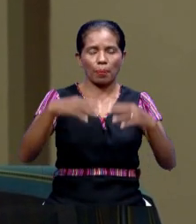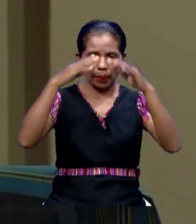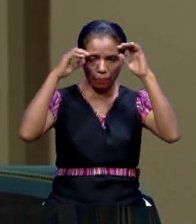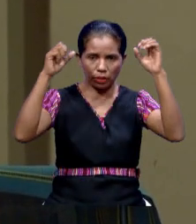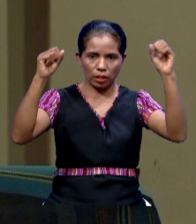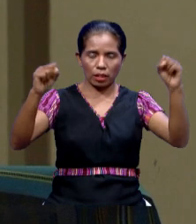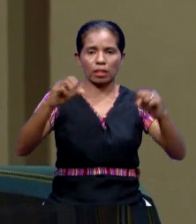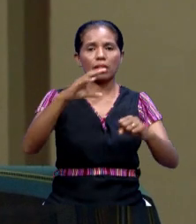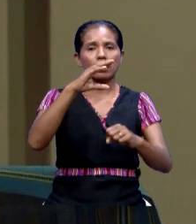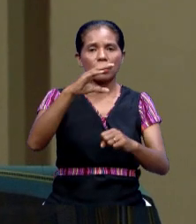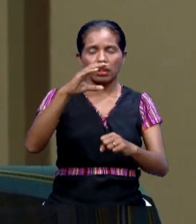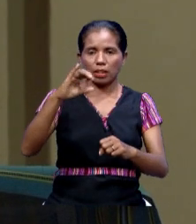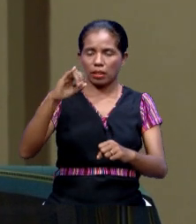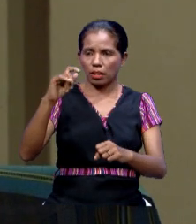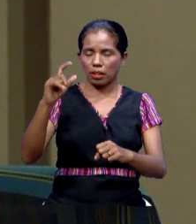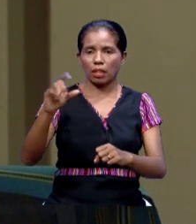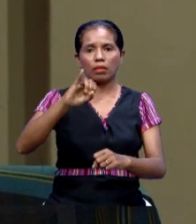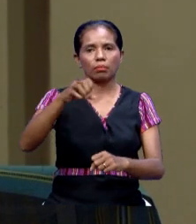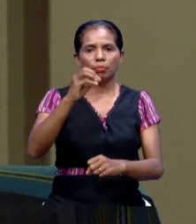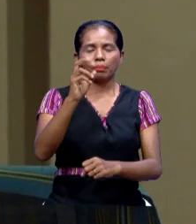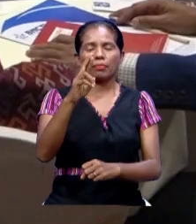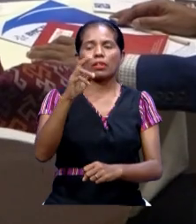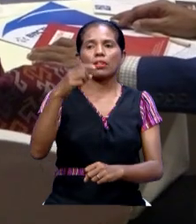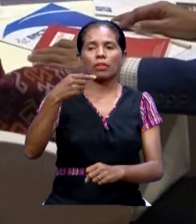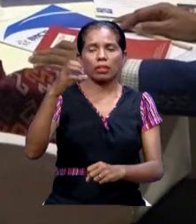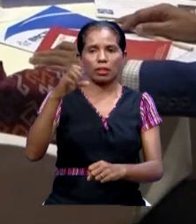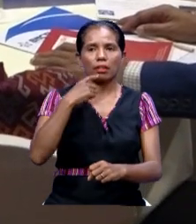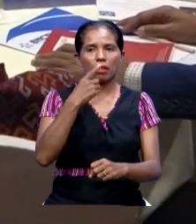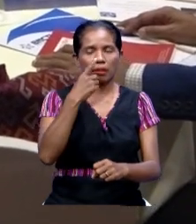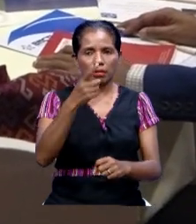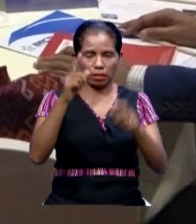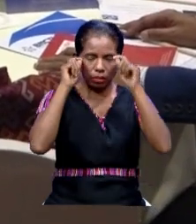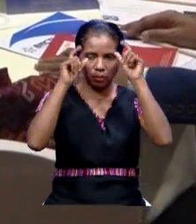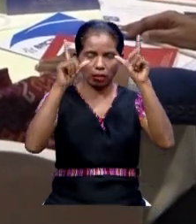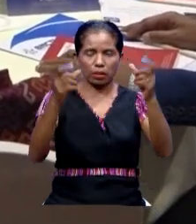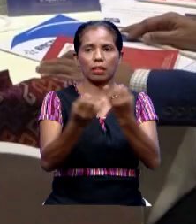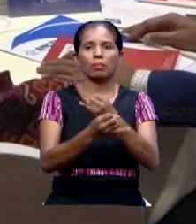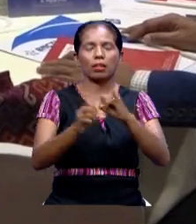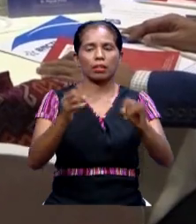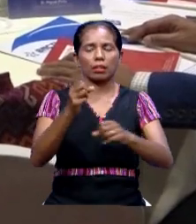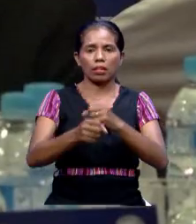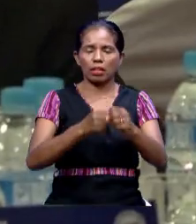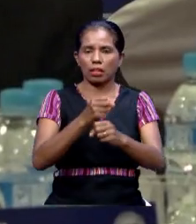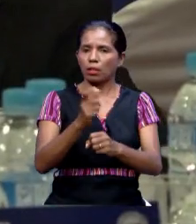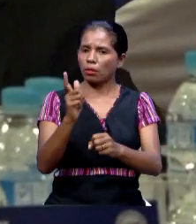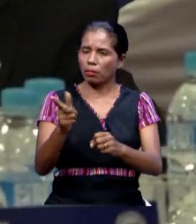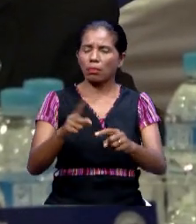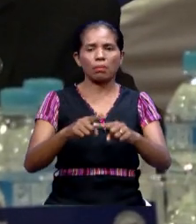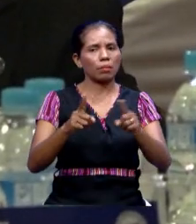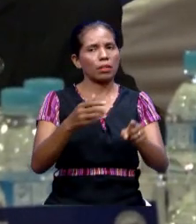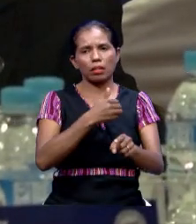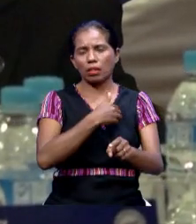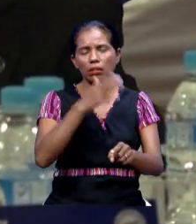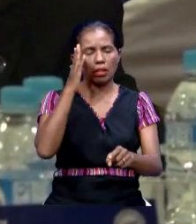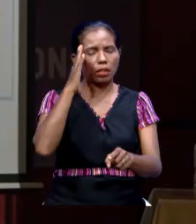Comércio e Indústria Timor-Leste, Jorge Manuel de Araújo Serrano Hateteng. Timor-Leste ukunan tinan ruan ulu ona, mai besidau katene